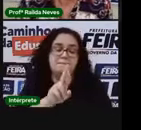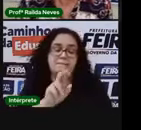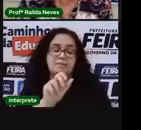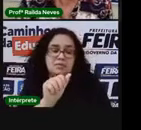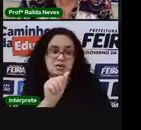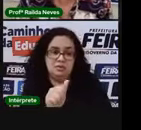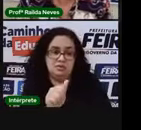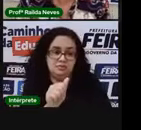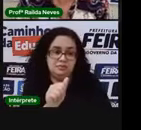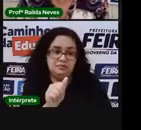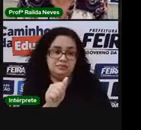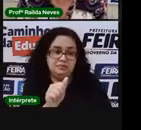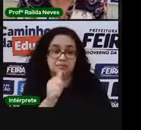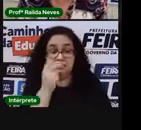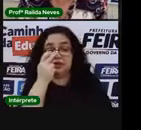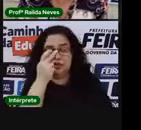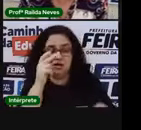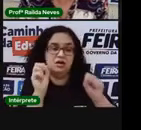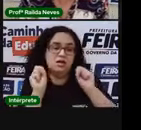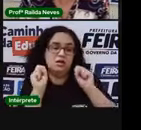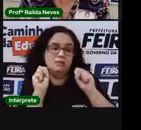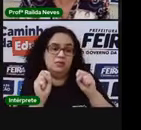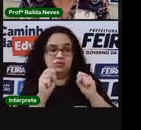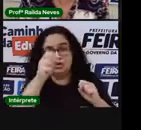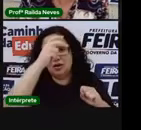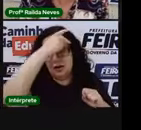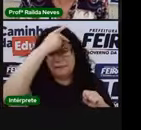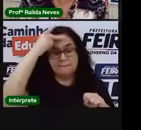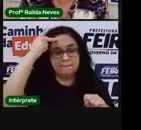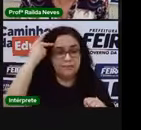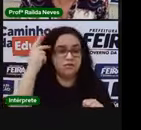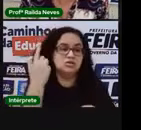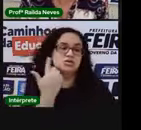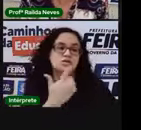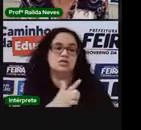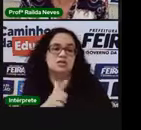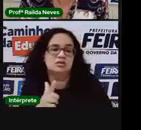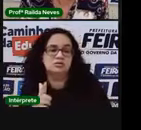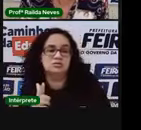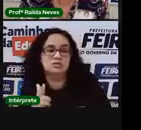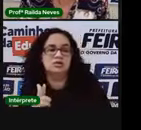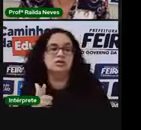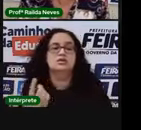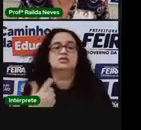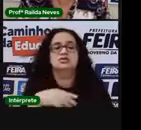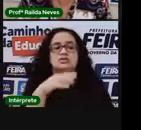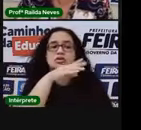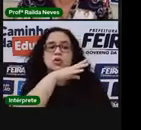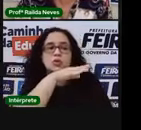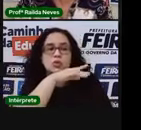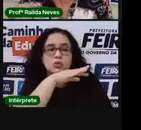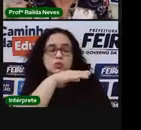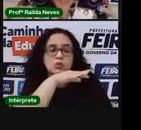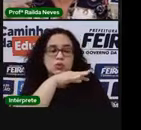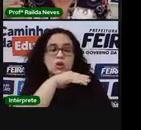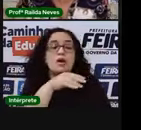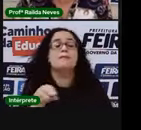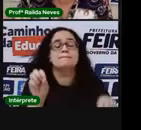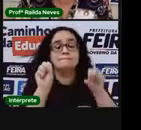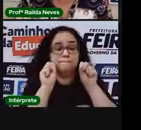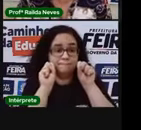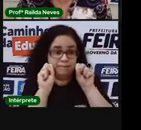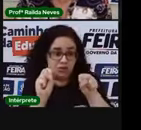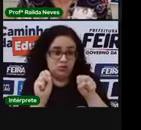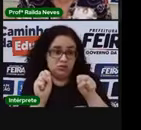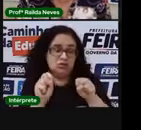que pode até ser que essa pessoa não tenha tido a intenção de magoar. Eu não estou dizendo que não teve, estou dizendo que pode